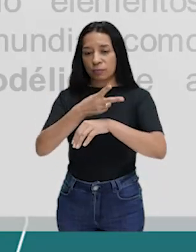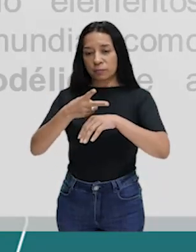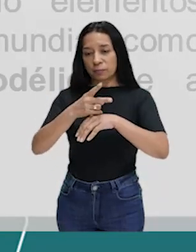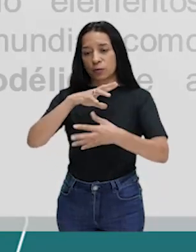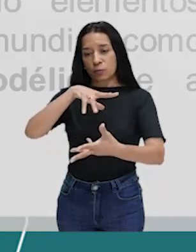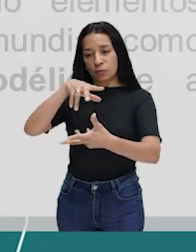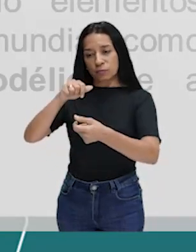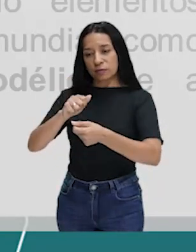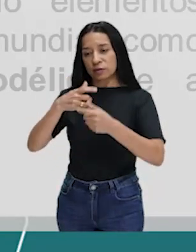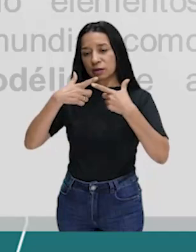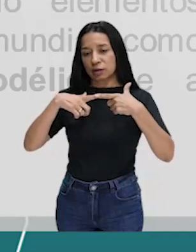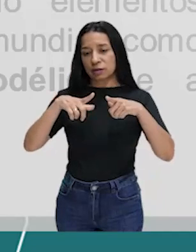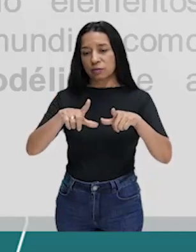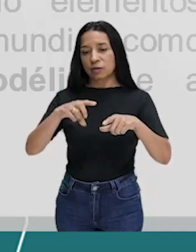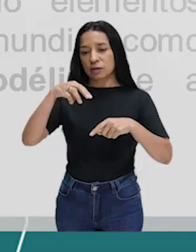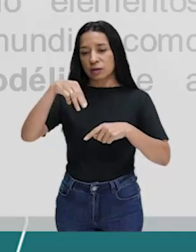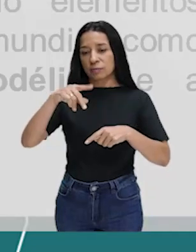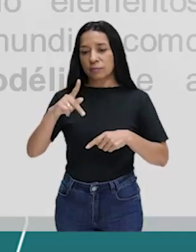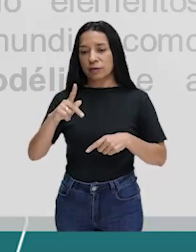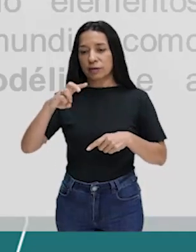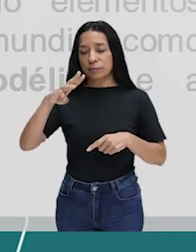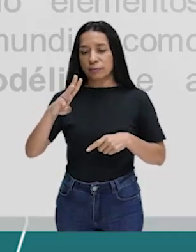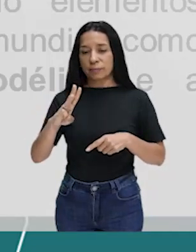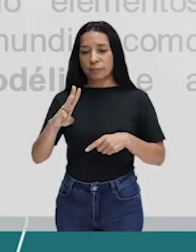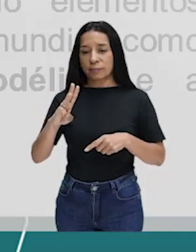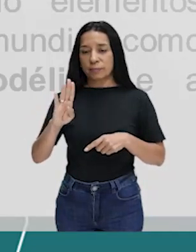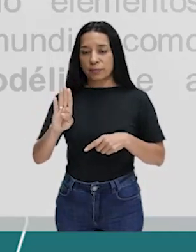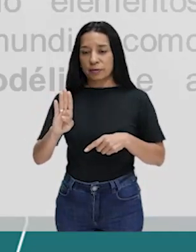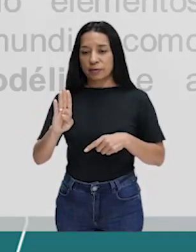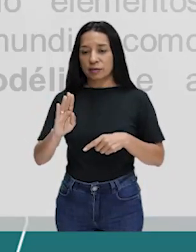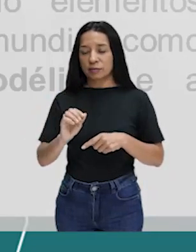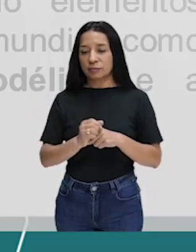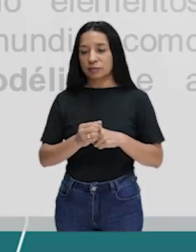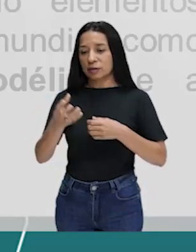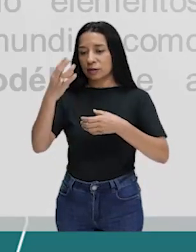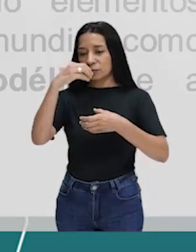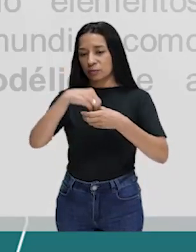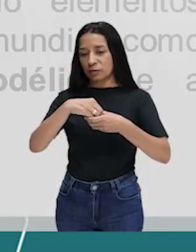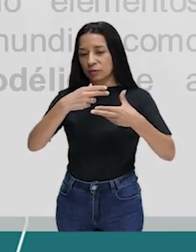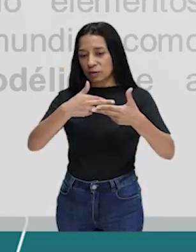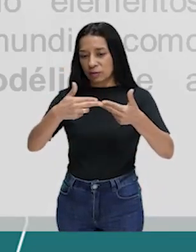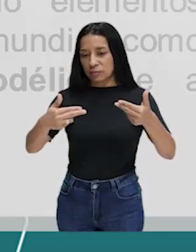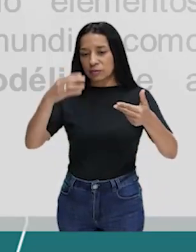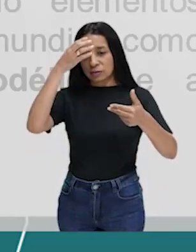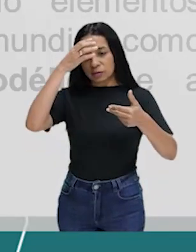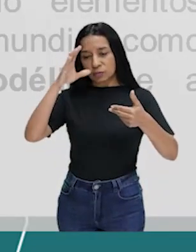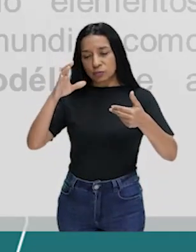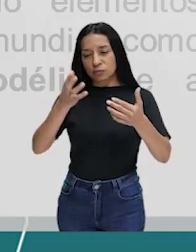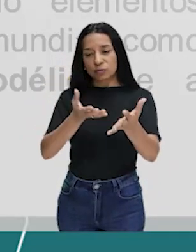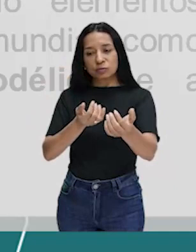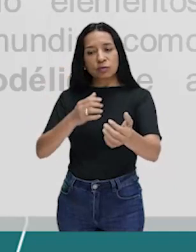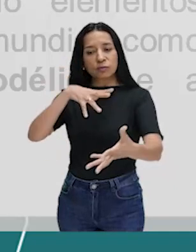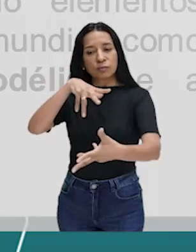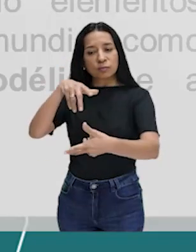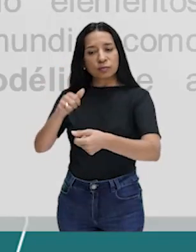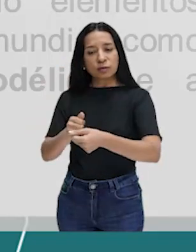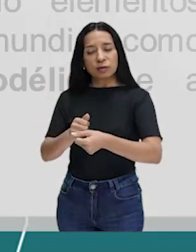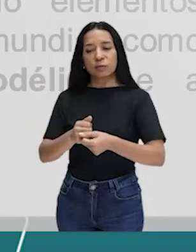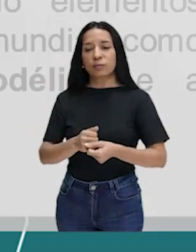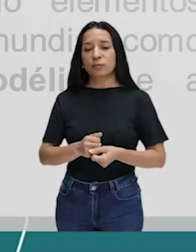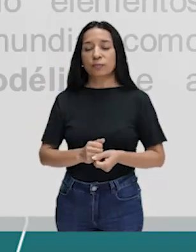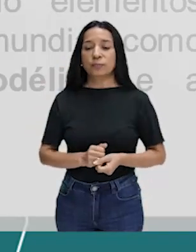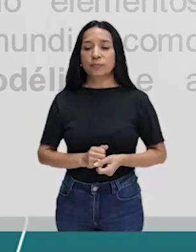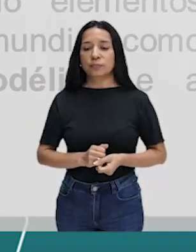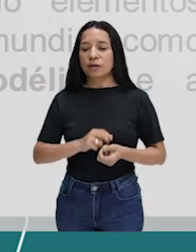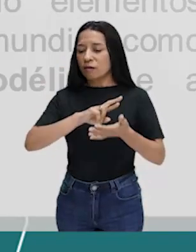a MPB, incorporando elementos da cultura jovem mundial, como o rock, a psicodélica e a guitarra